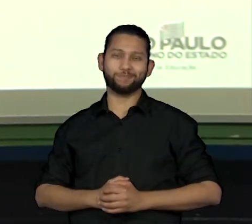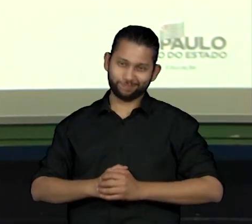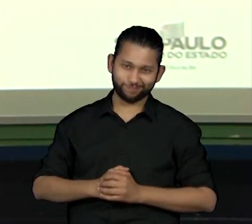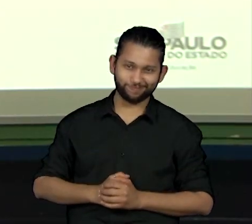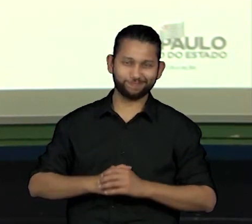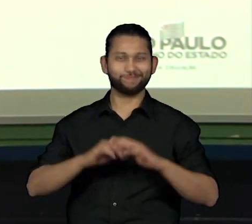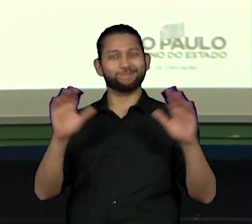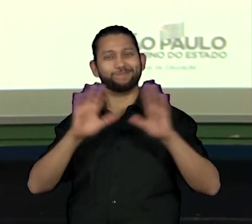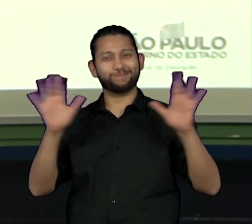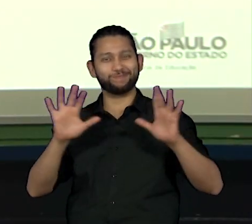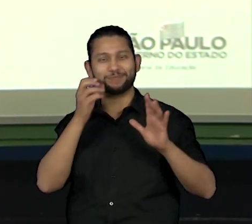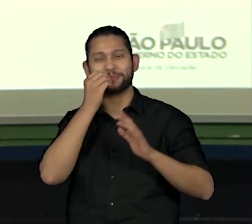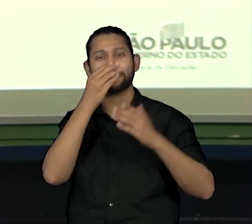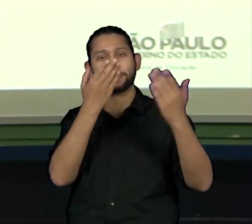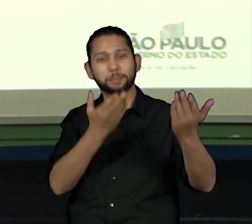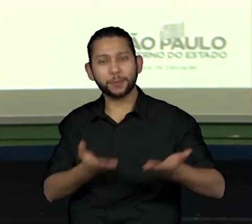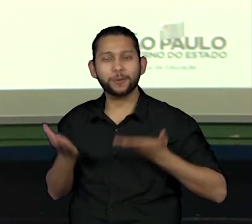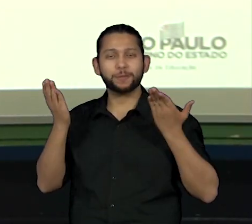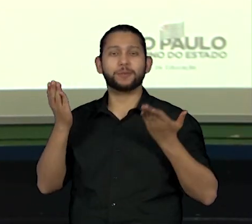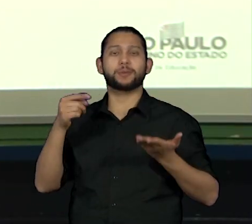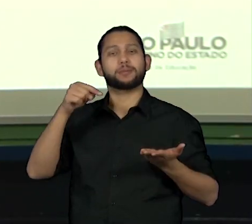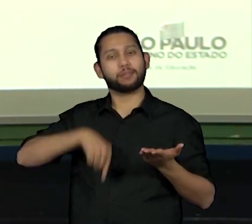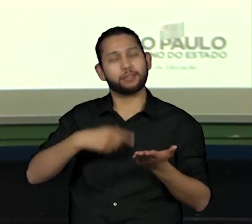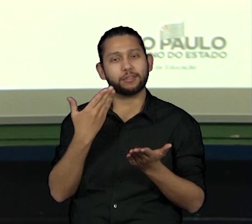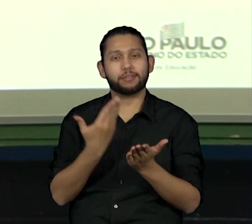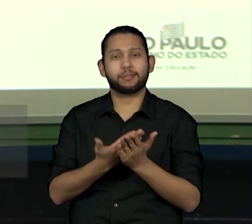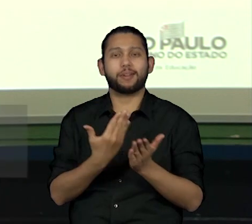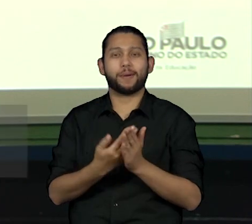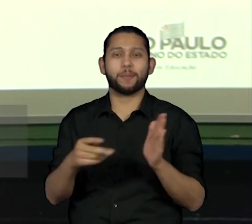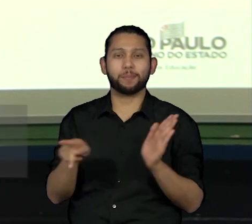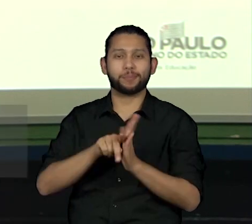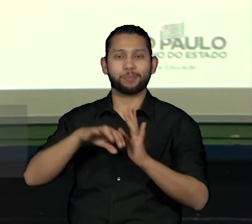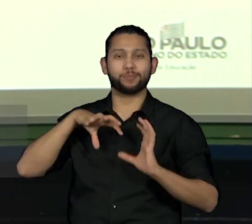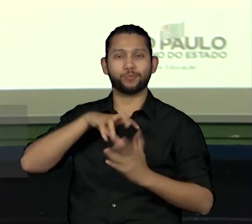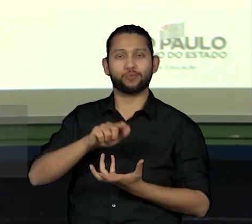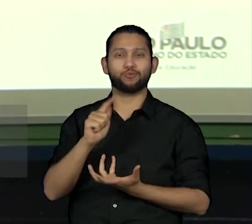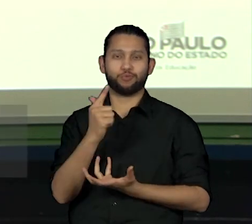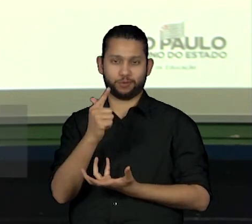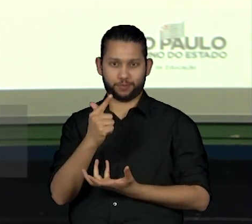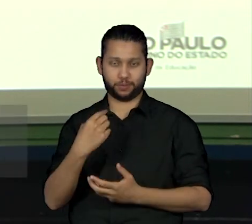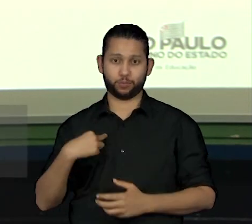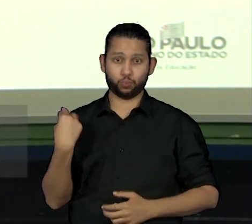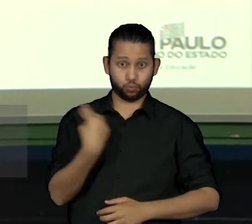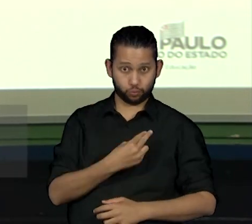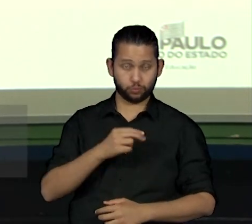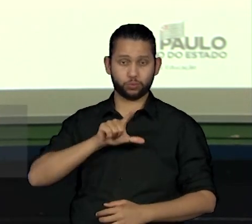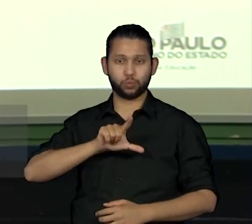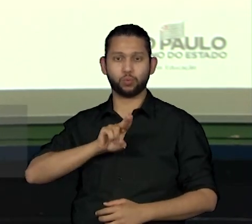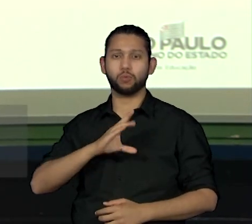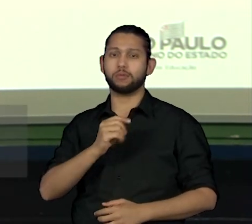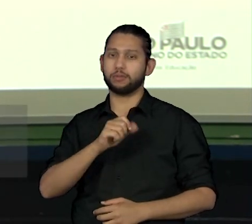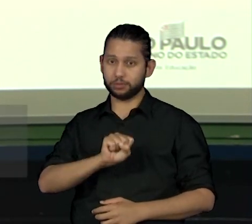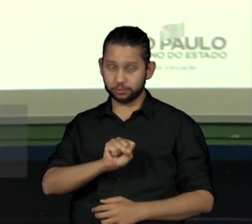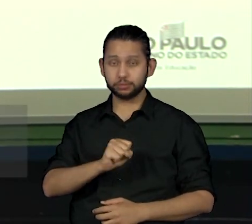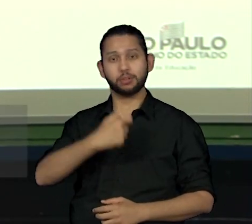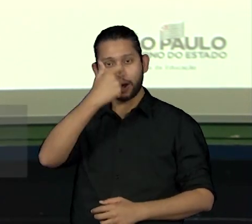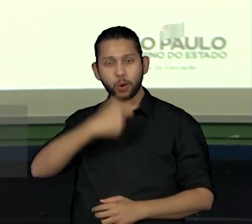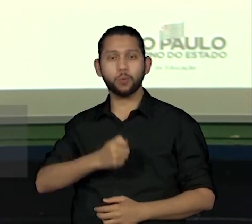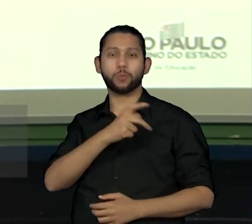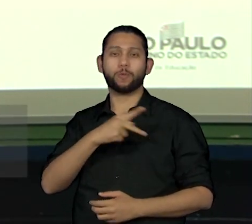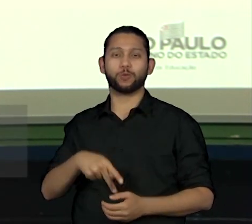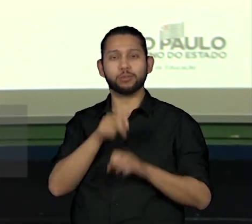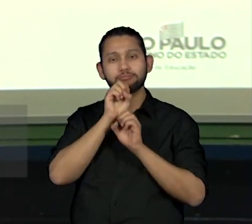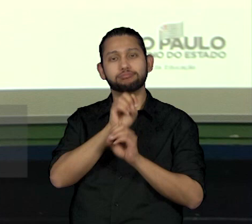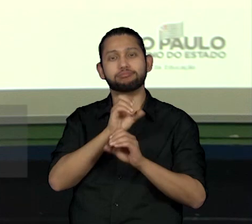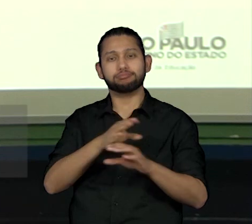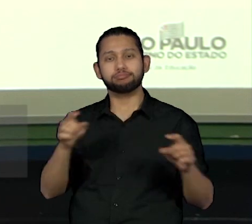Olá, sejam todos bem-vindos a mais uma aula de Geografia. O meu nome é Lucas e serei o professor de vocês no